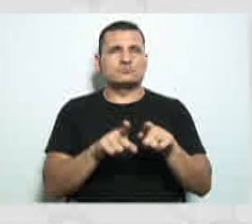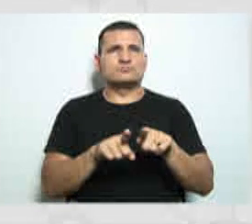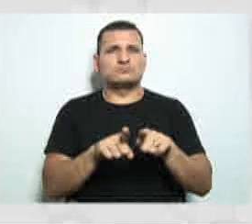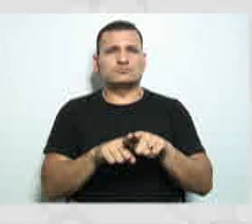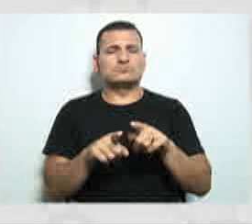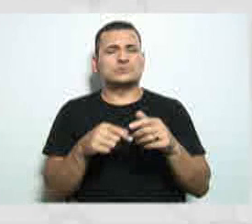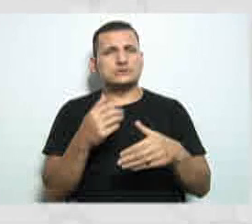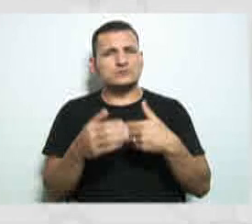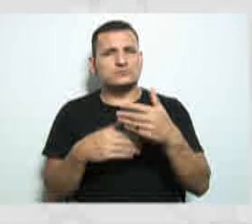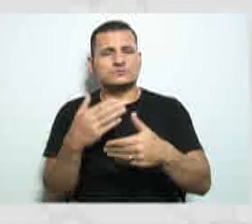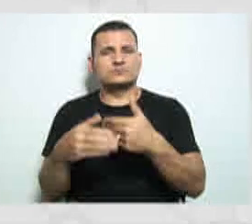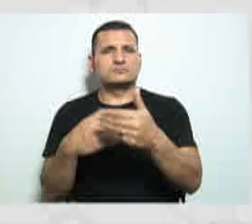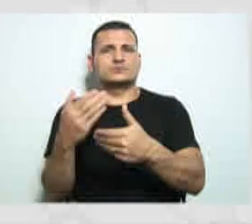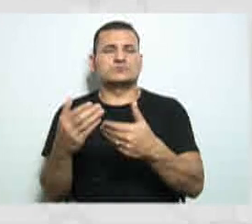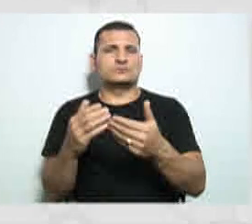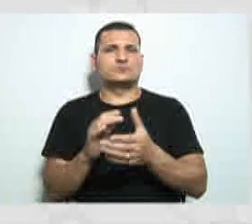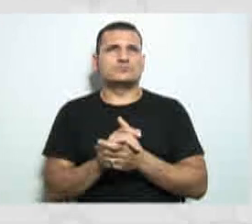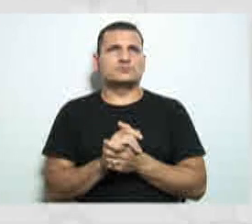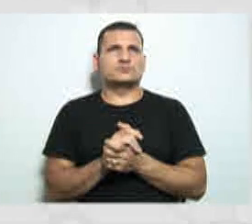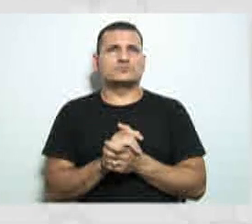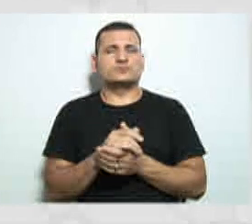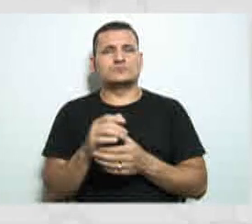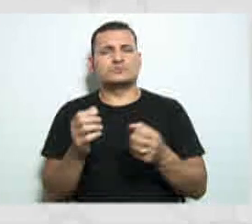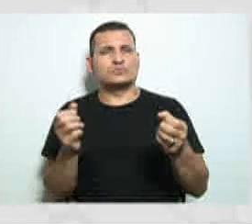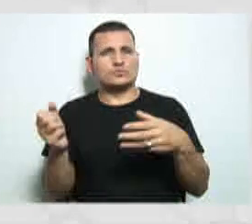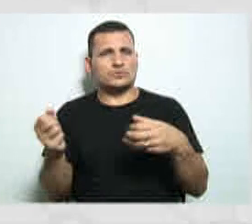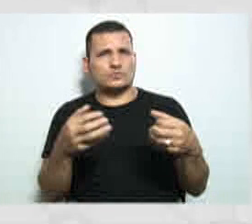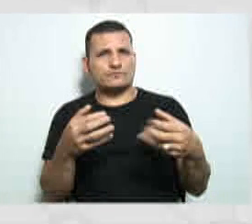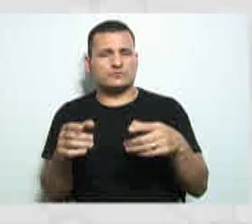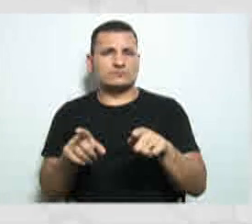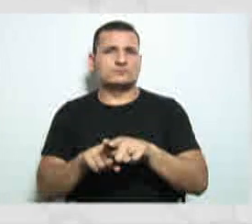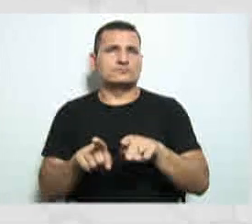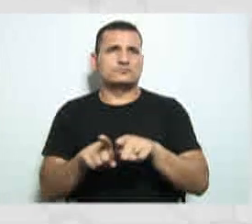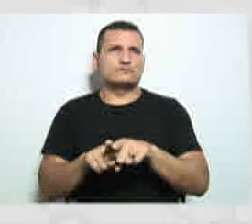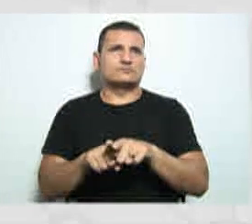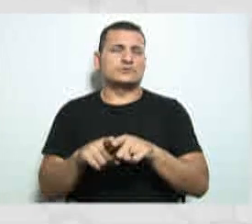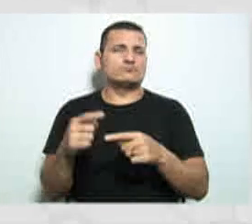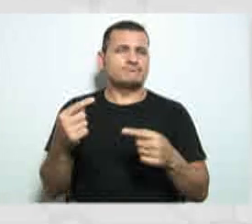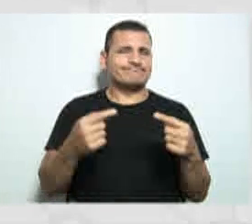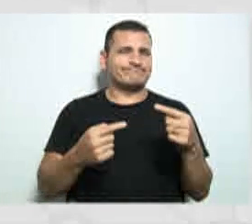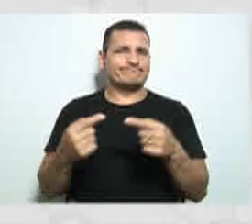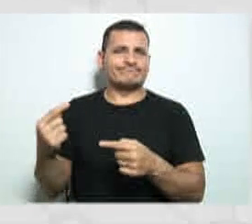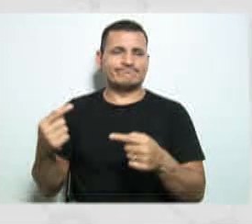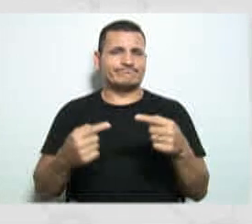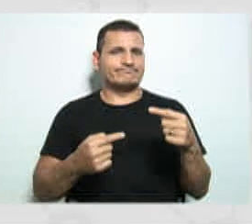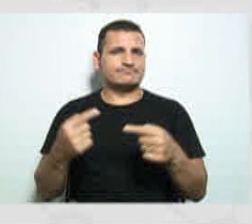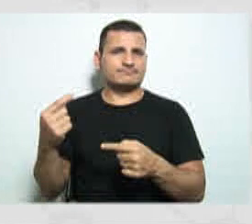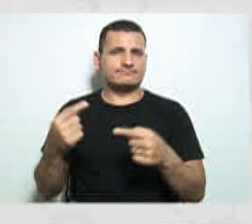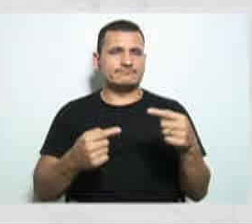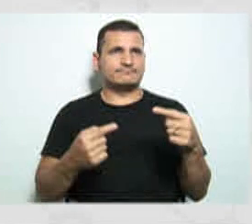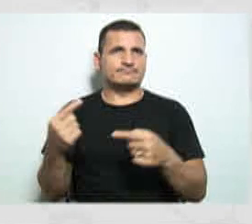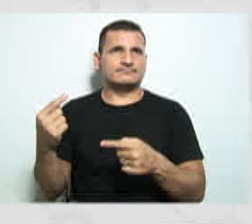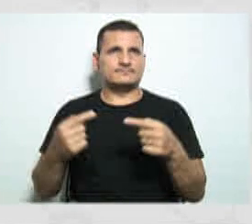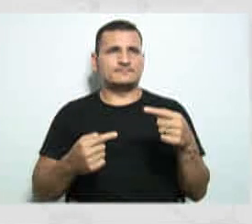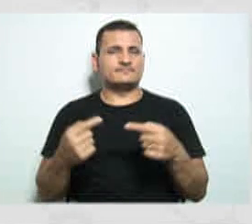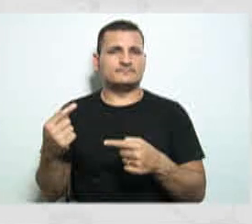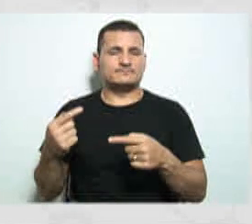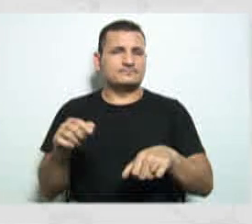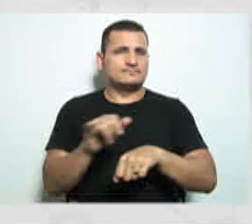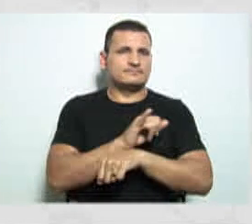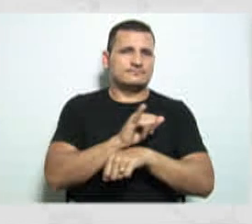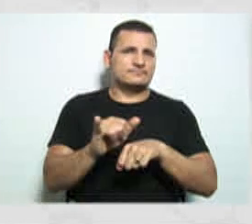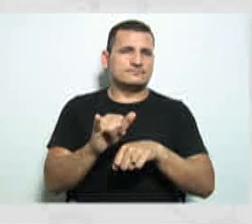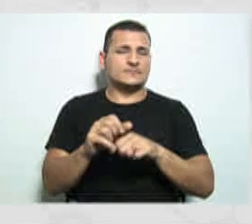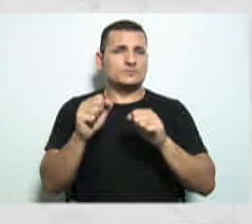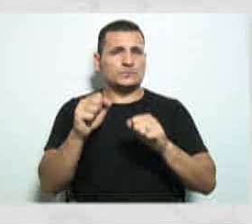para desenvolvimentos imprevistos e novas pressões competitivas, tá ok? As estratégias, elas